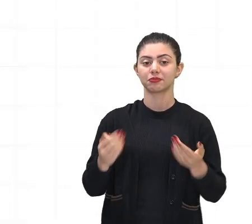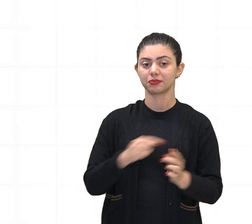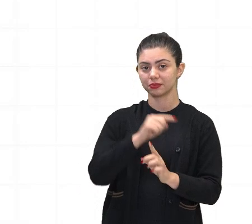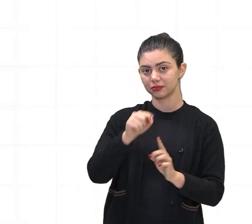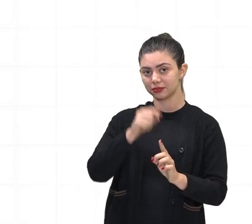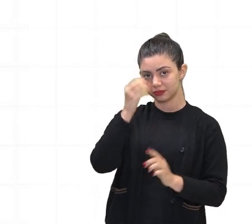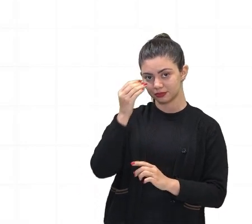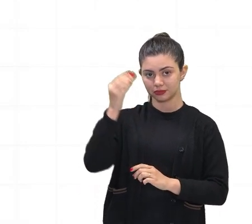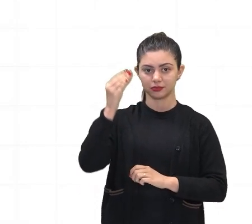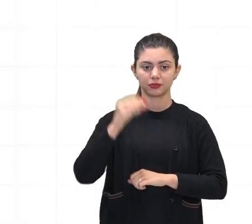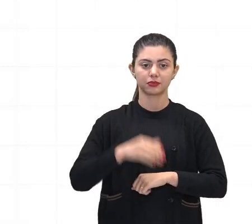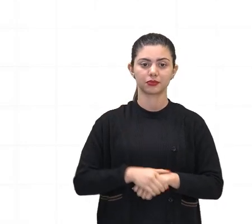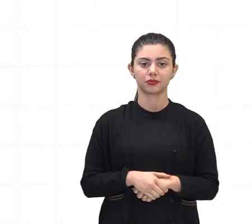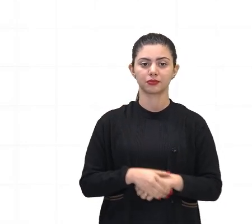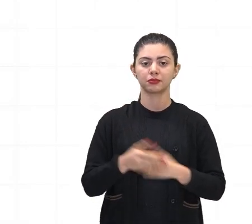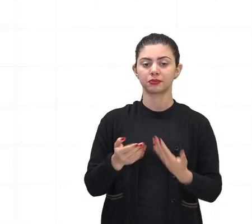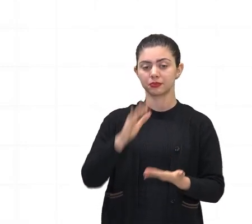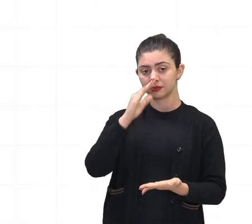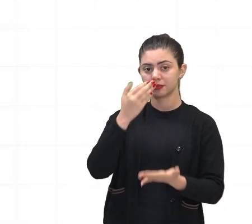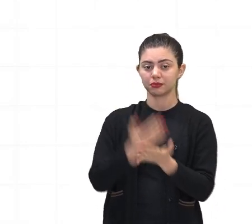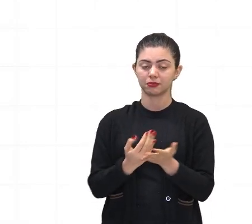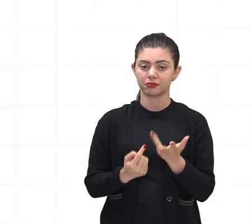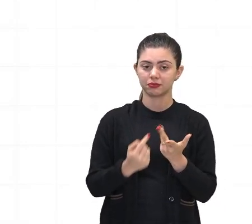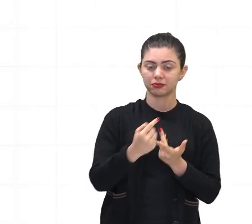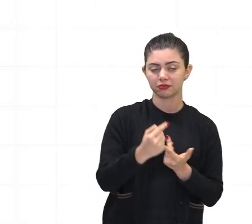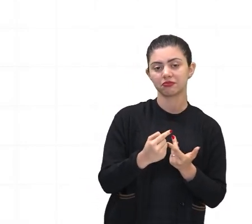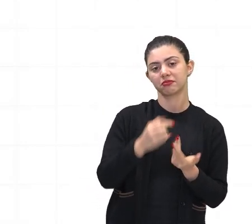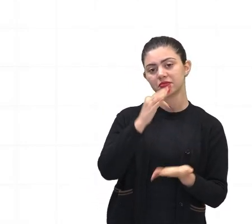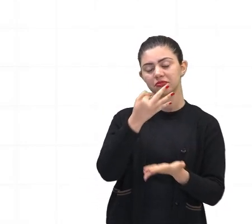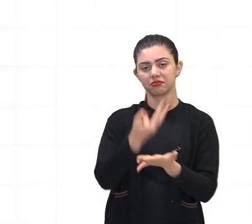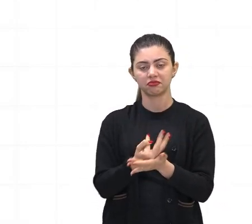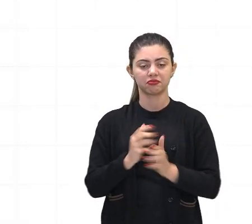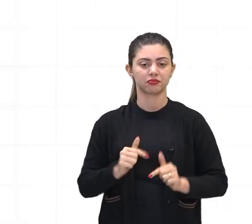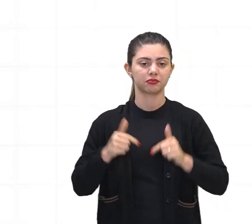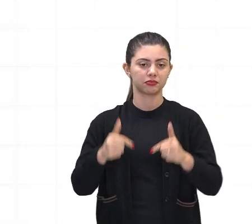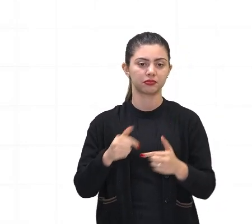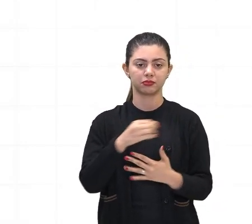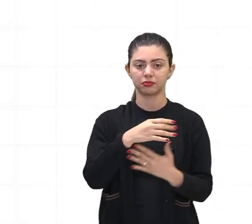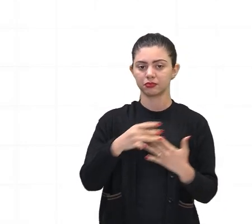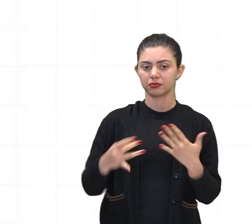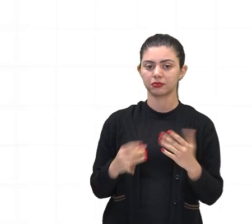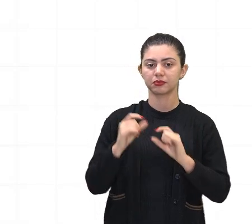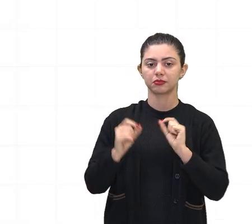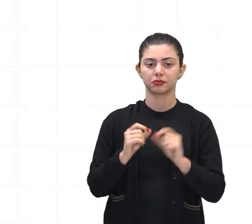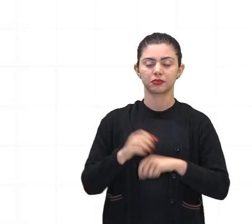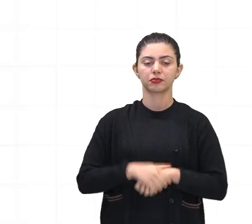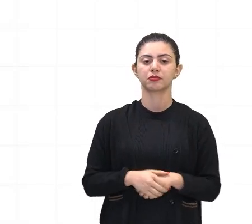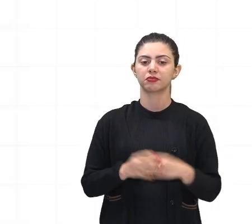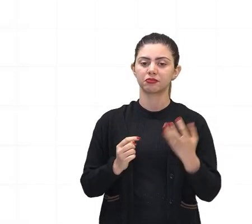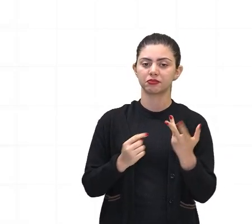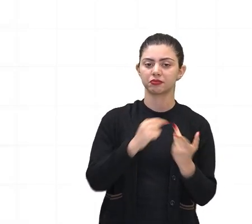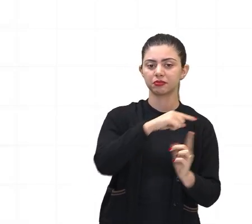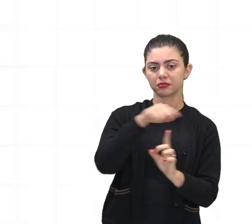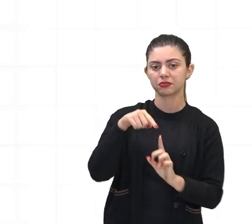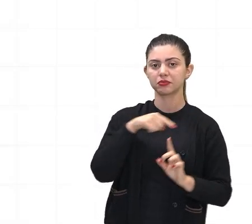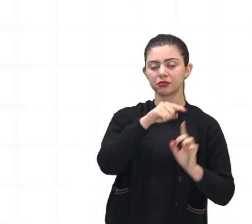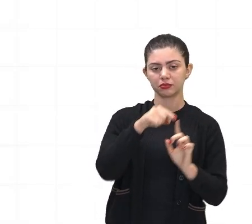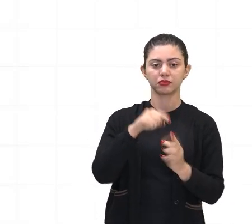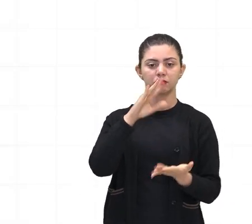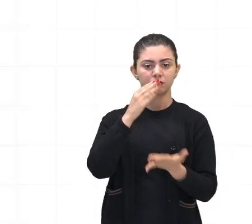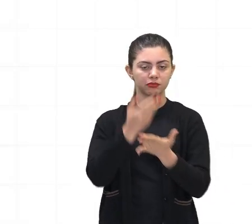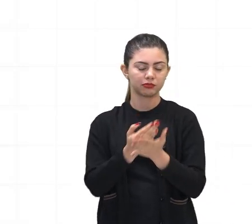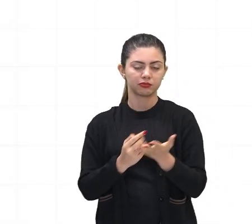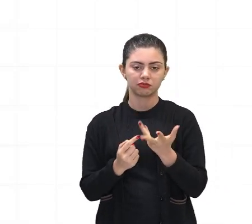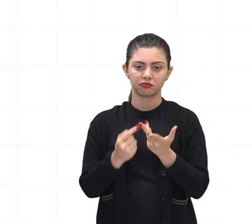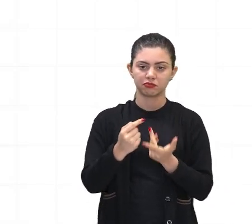de conhecimento: crenças, convicções e atitudes. Detalhamento do objeto: as diferentes crenças e